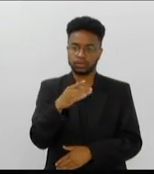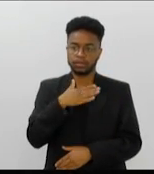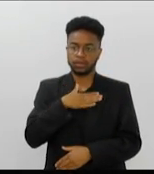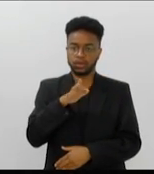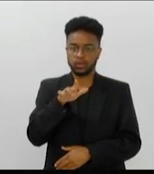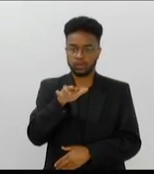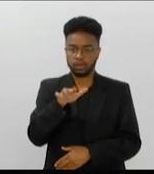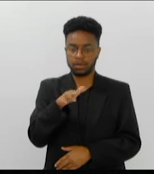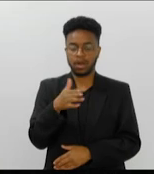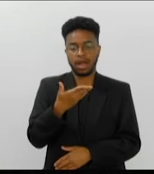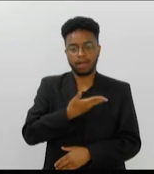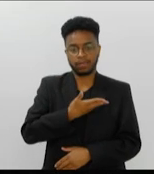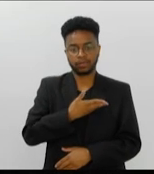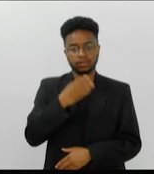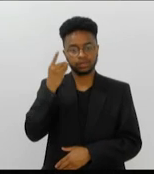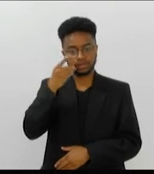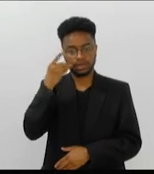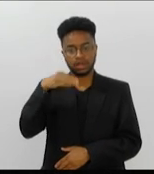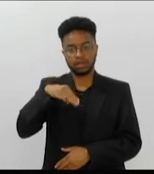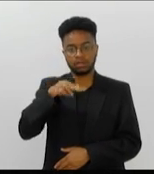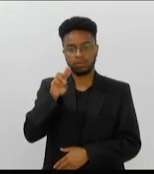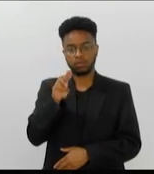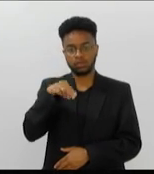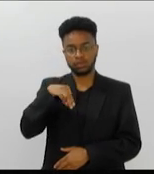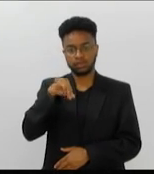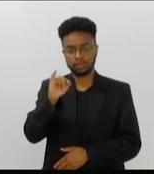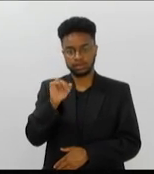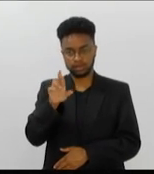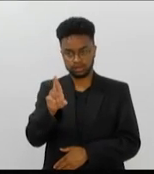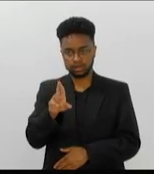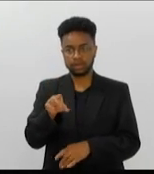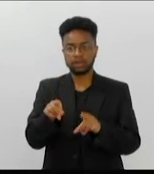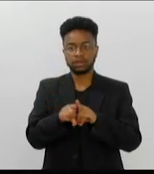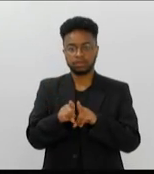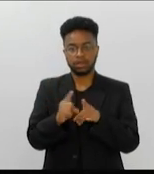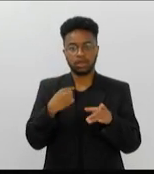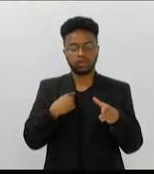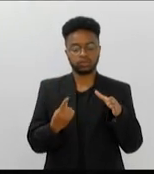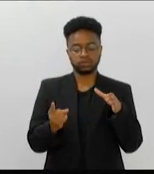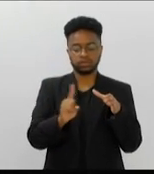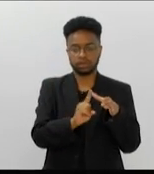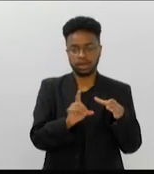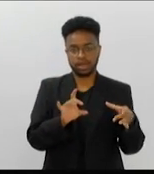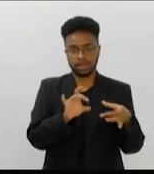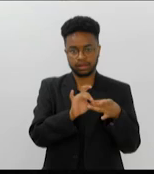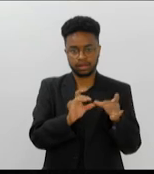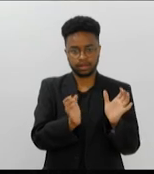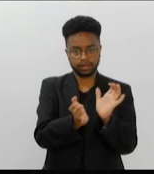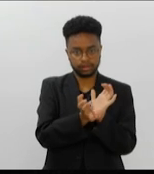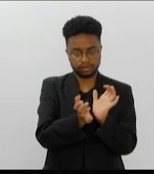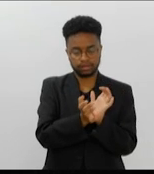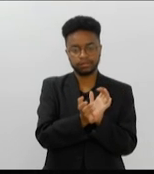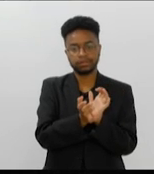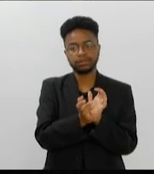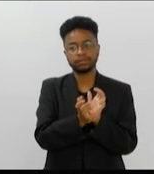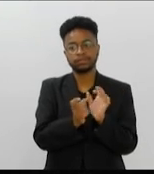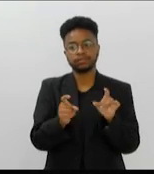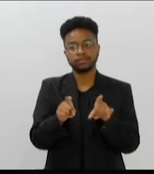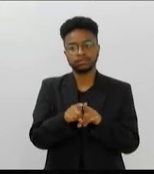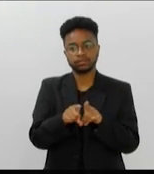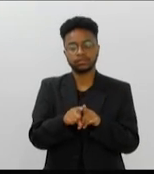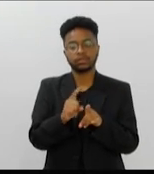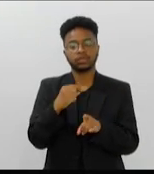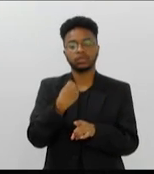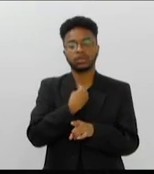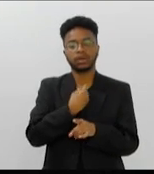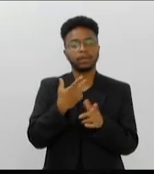irmão, amigo, deputado Munir Neto. Faço parte também dessa frente parlamentar na compreensão de que